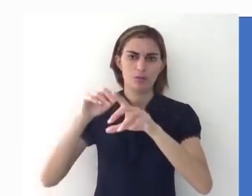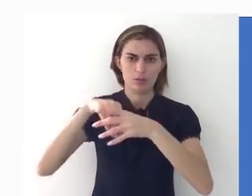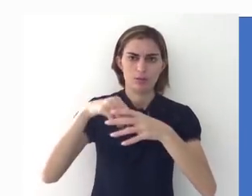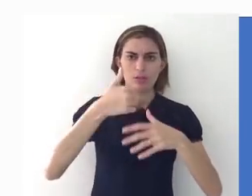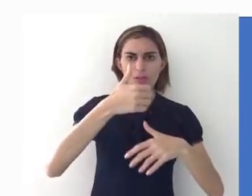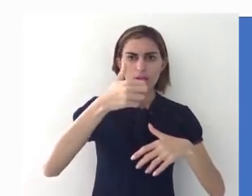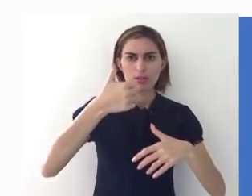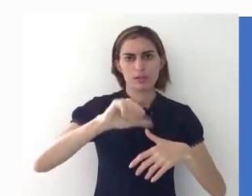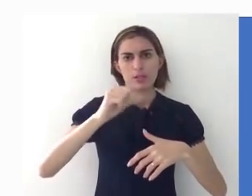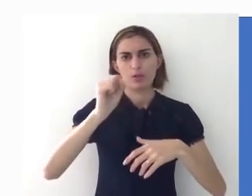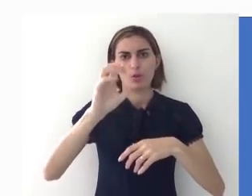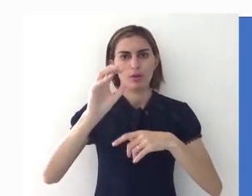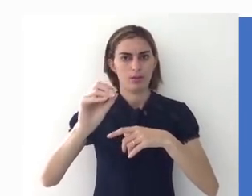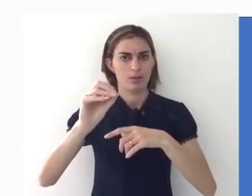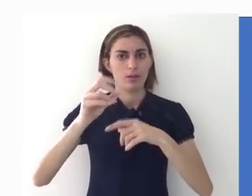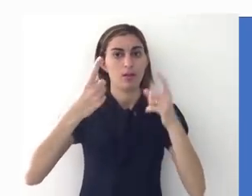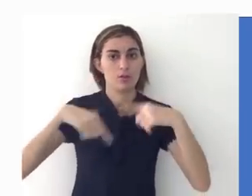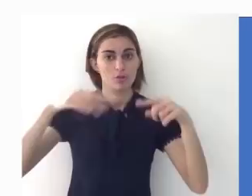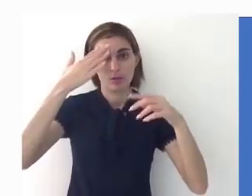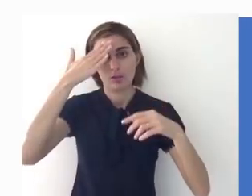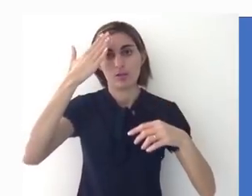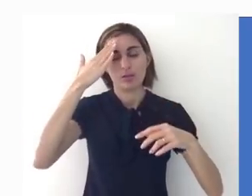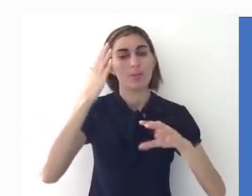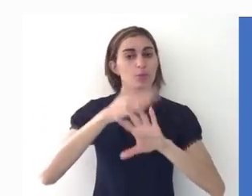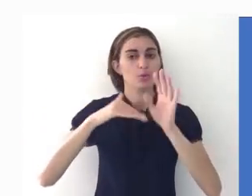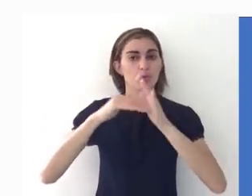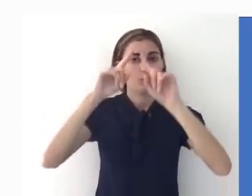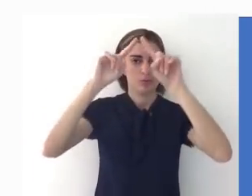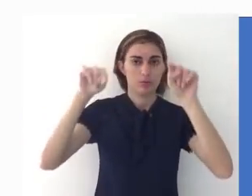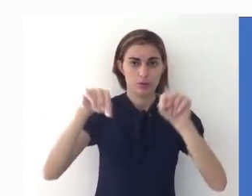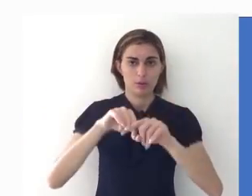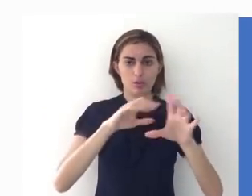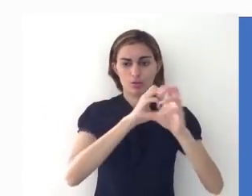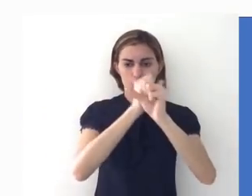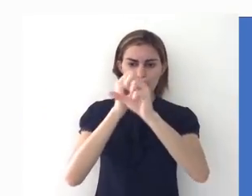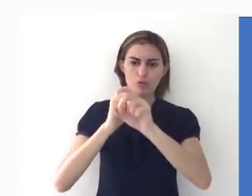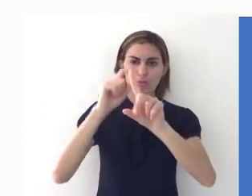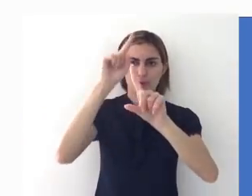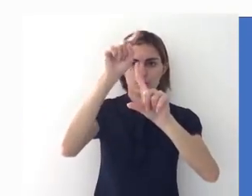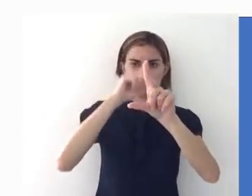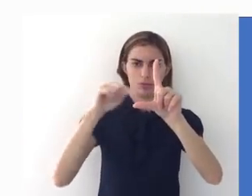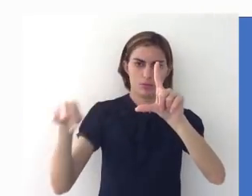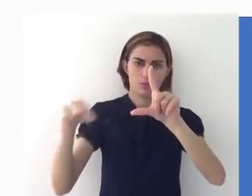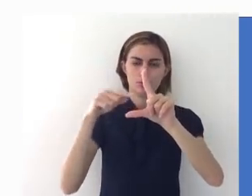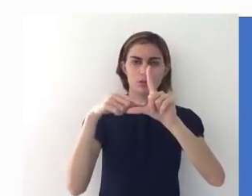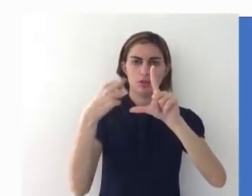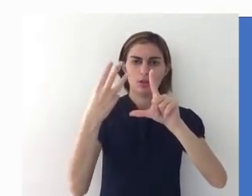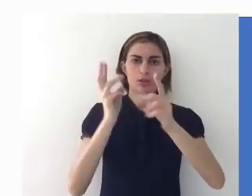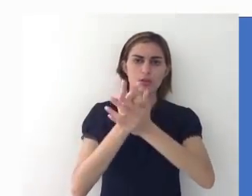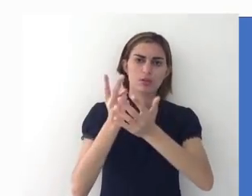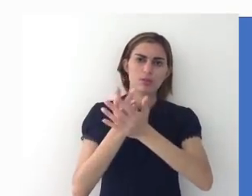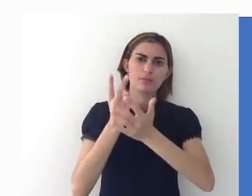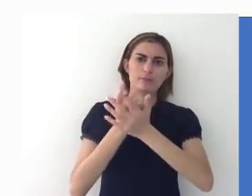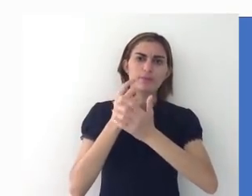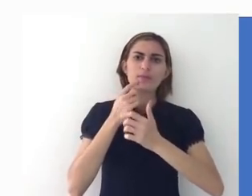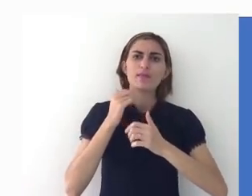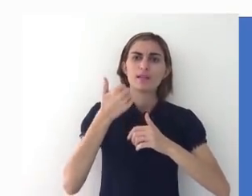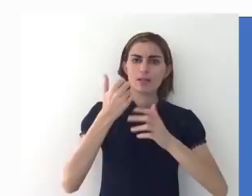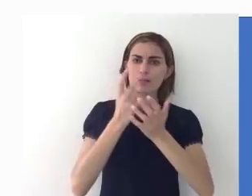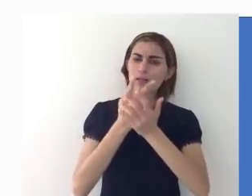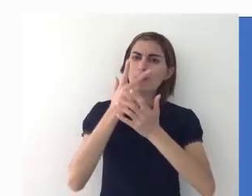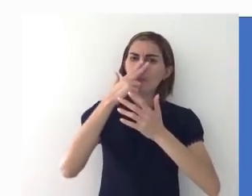dos ângulos internos de um triângulo é de 180 graus, a gente sabe que todo triângulo, se a gente somar os três ângulos de